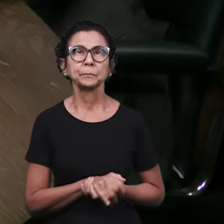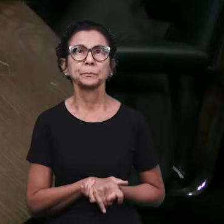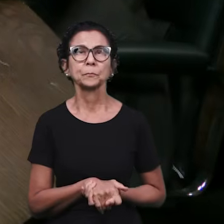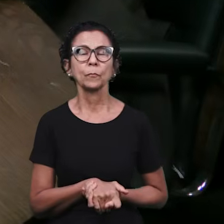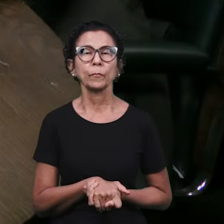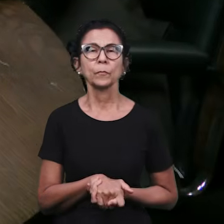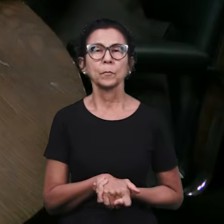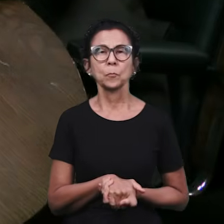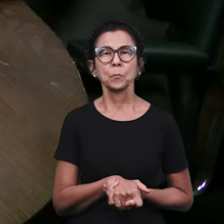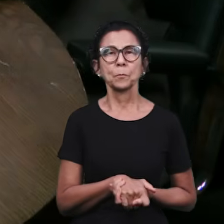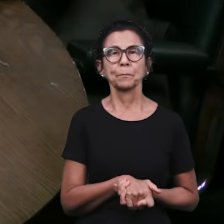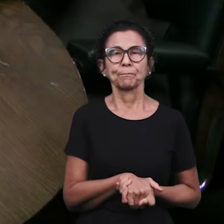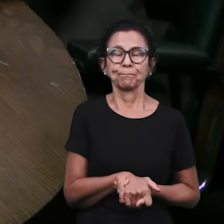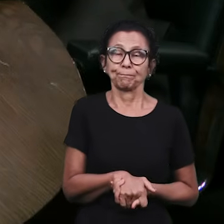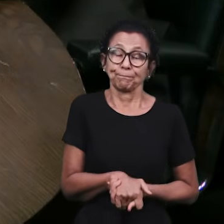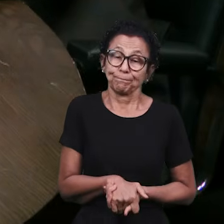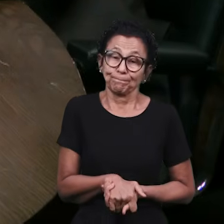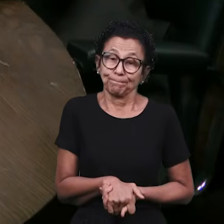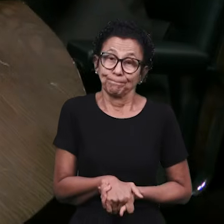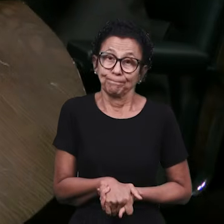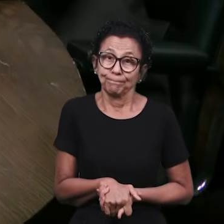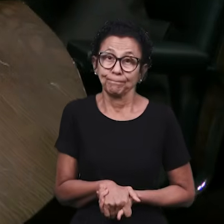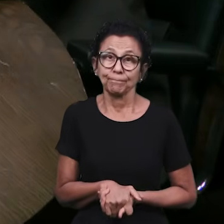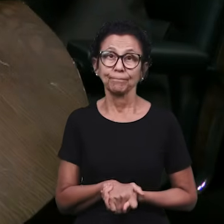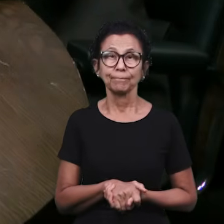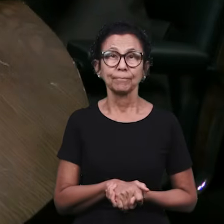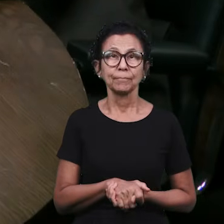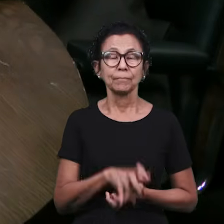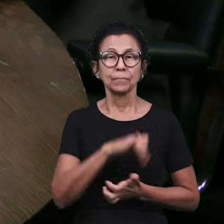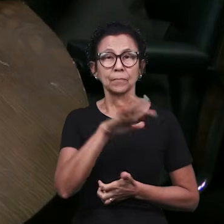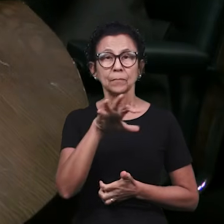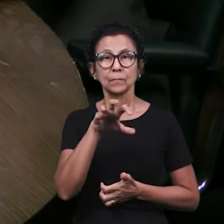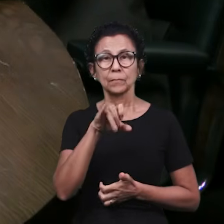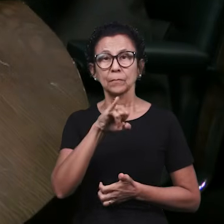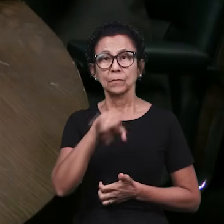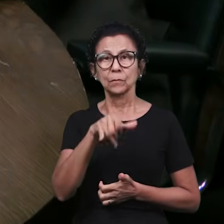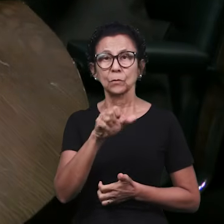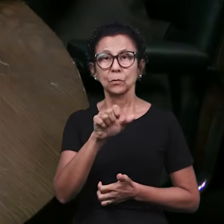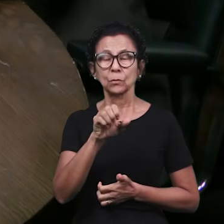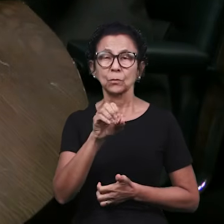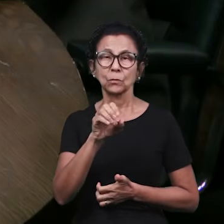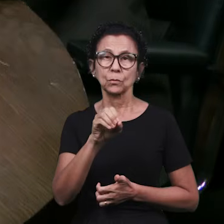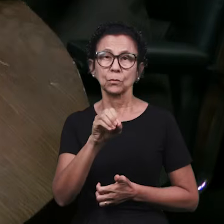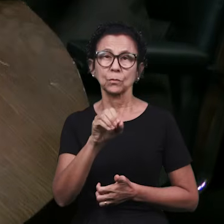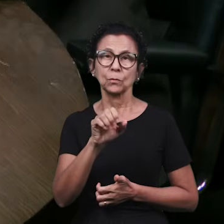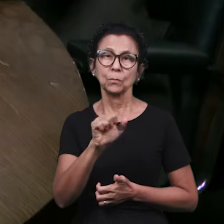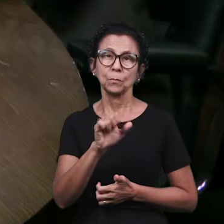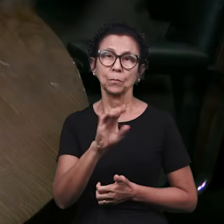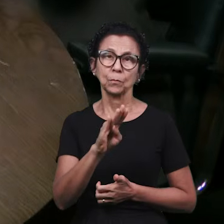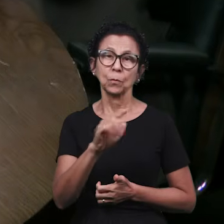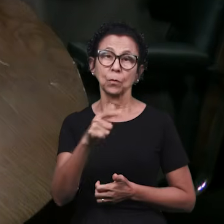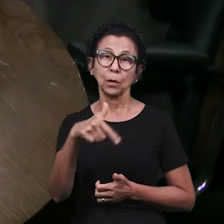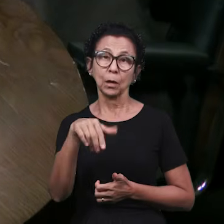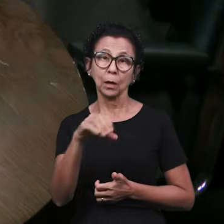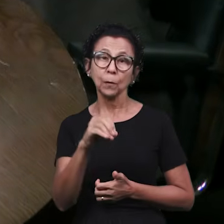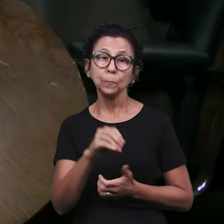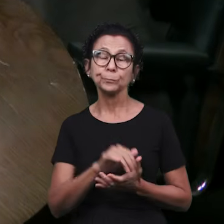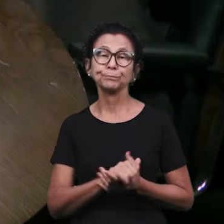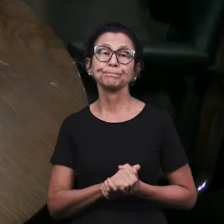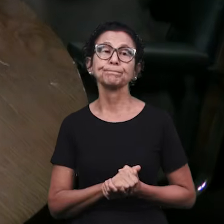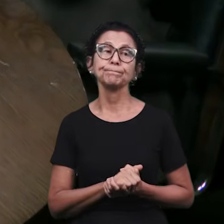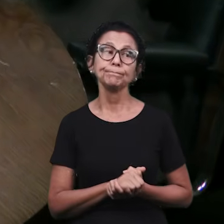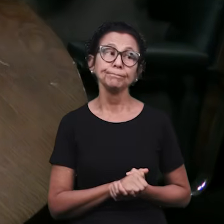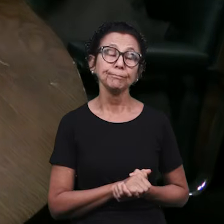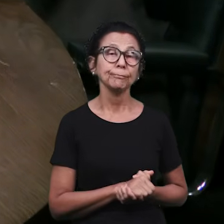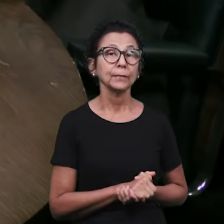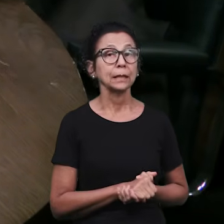Jezabel e de Acabe. Até aí está tudo bem, era filho, fazer o quê, né? Muitas vezes nós temos situações dos